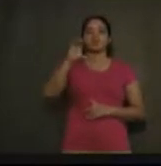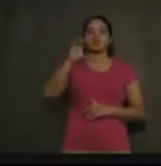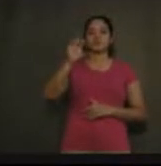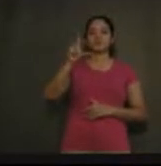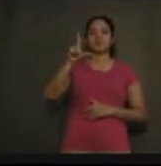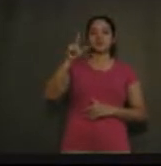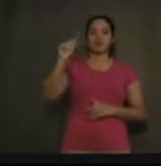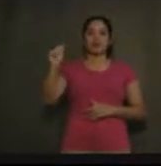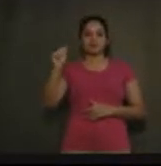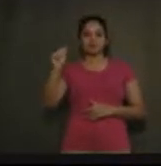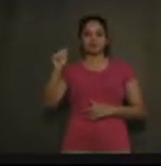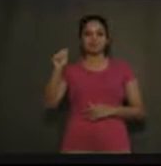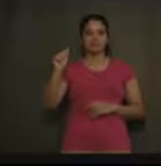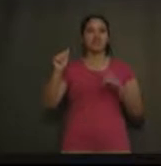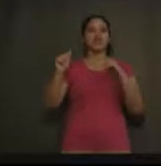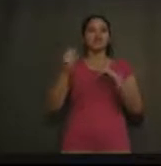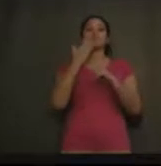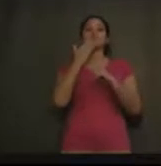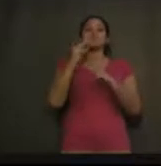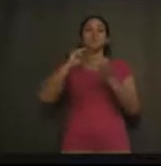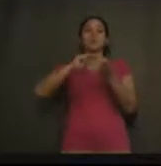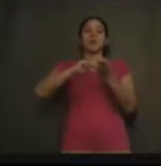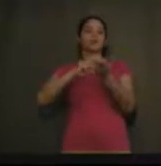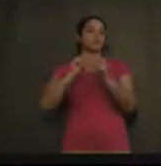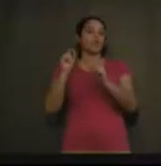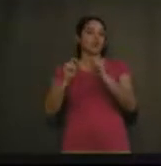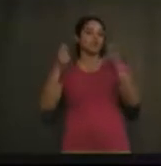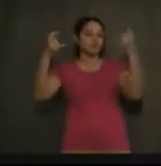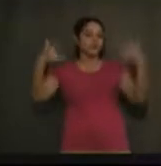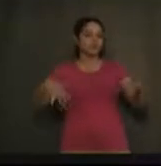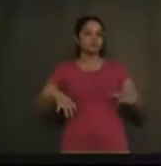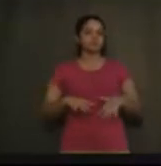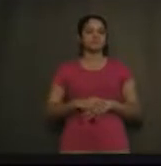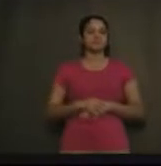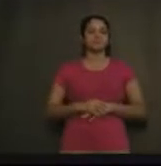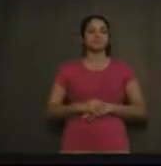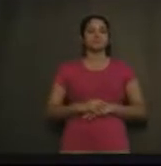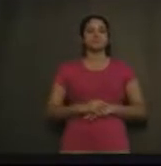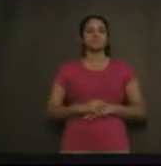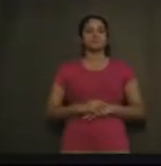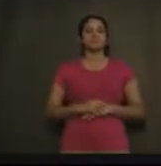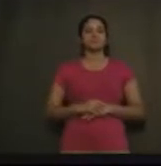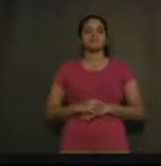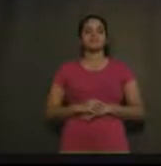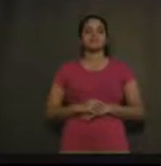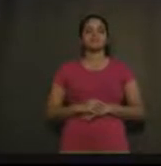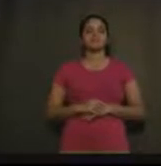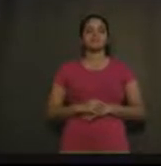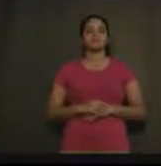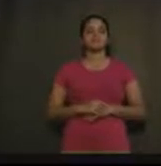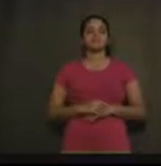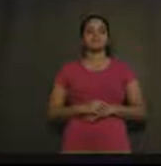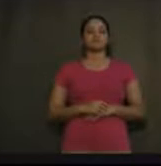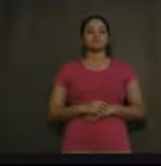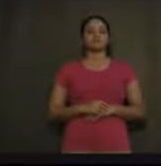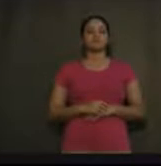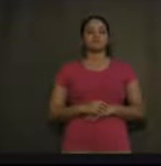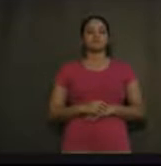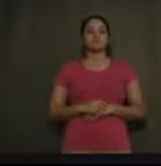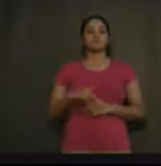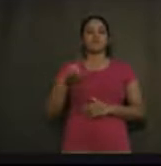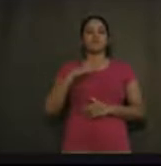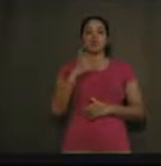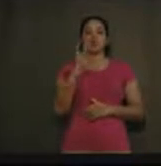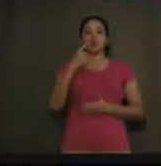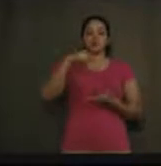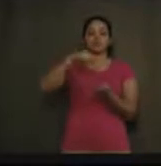comportamento que a gente tem aí. Num ponto de tipo cela, um ponto fixo de tipo cela, passam por ele 2 linhas, a linha que eu